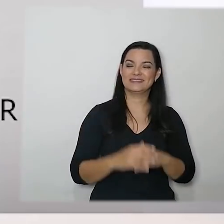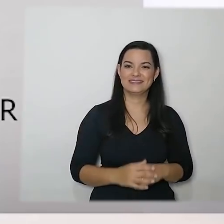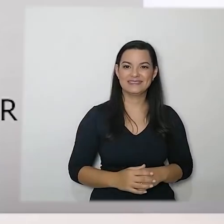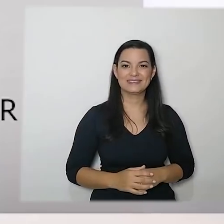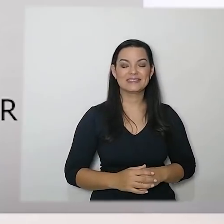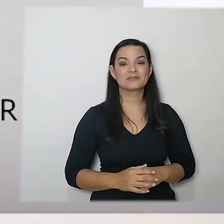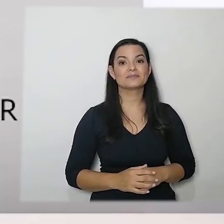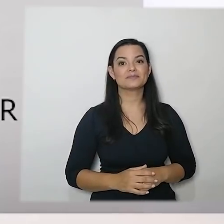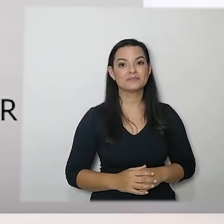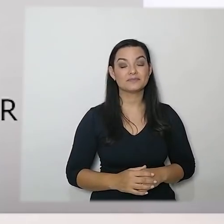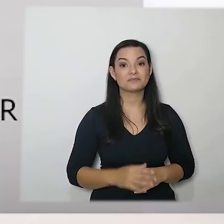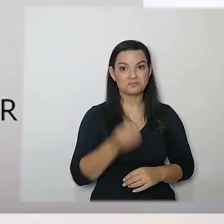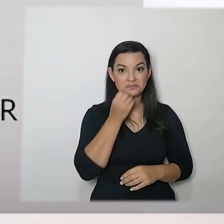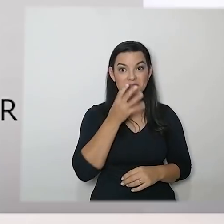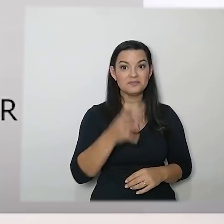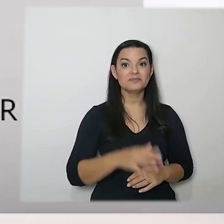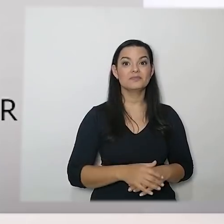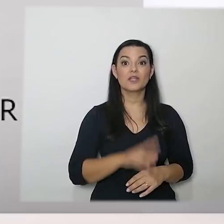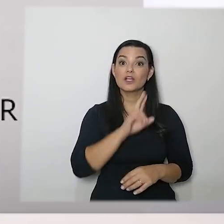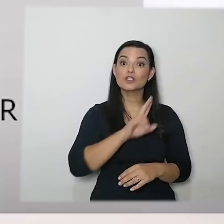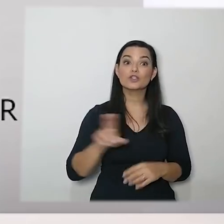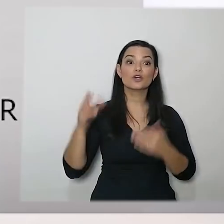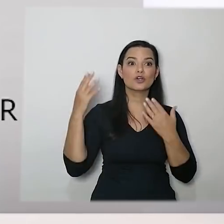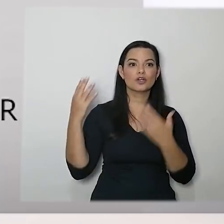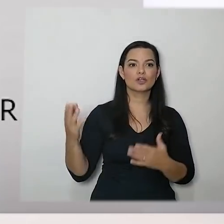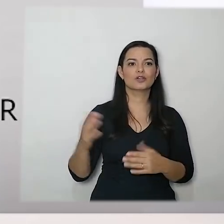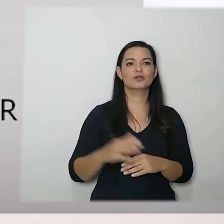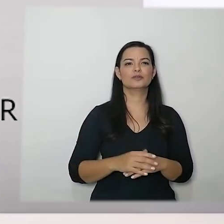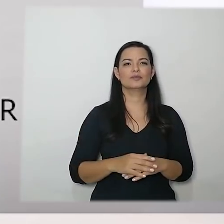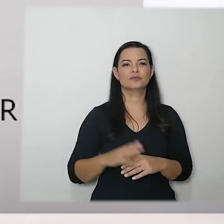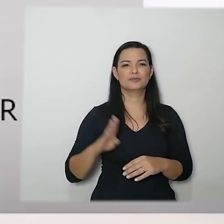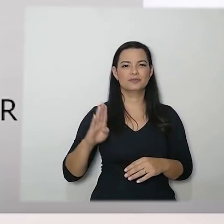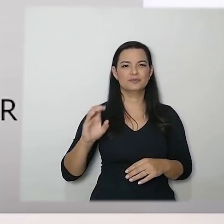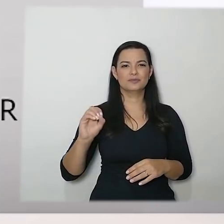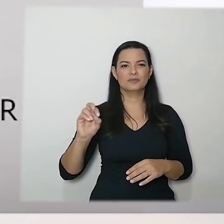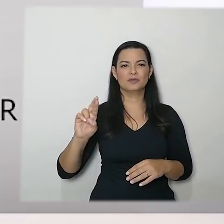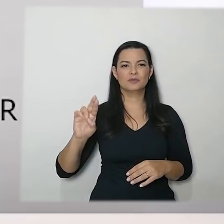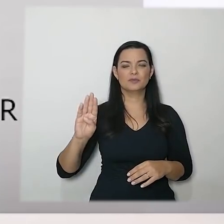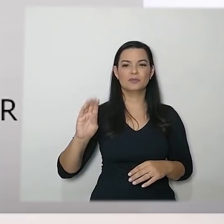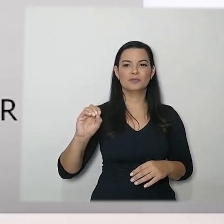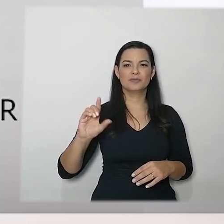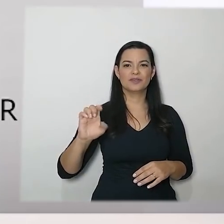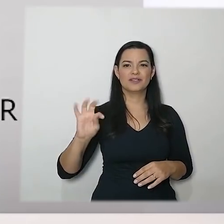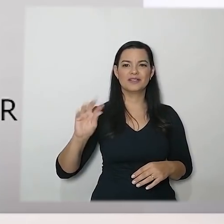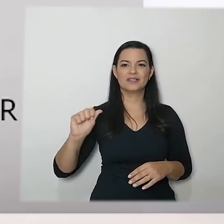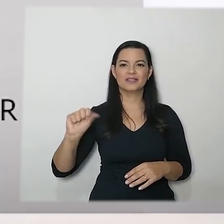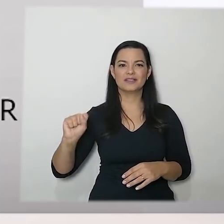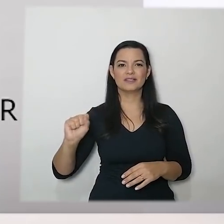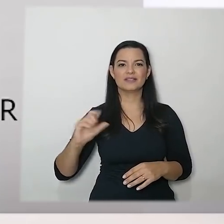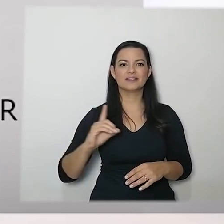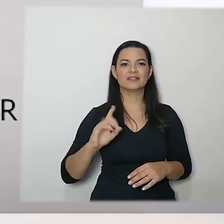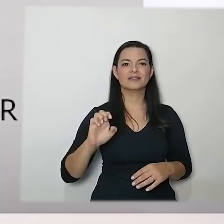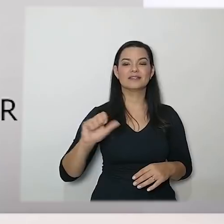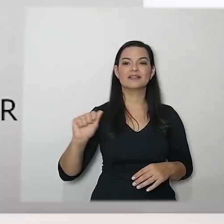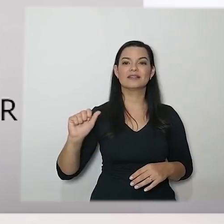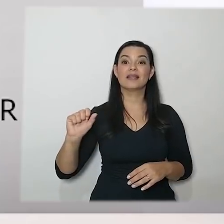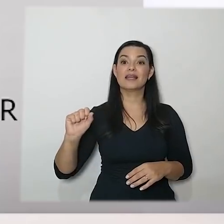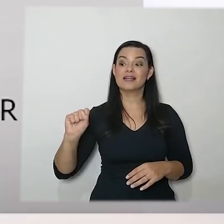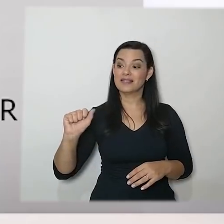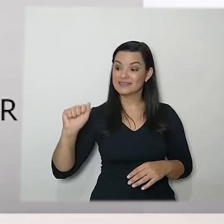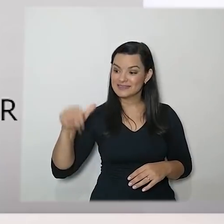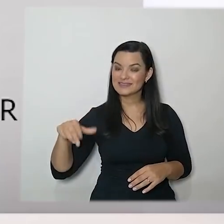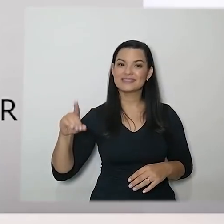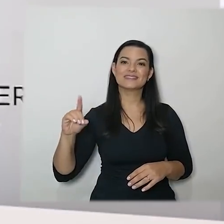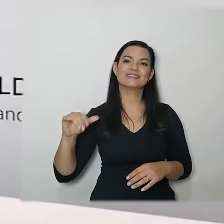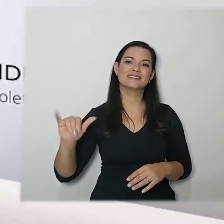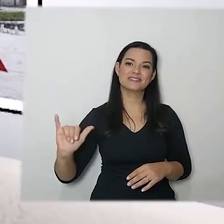bom. Nome dessa obra, Borboletas de Sende. Olha que curiosidade. Sende era o apelido do artista